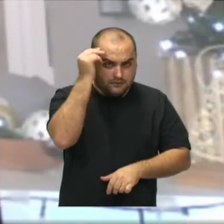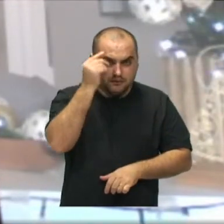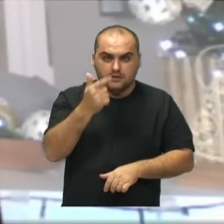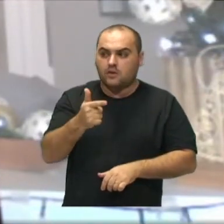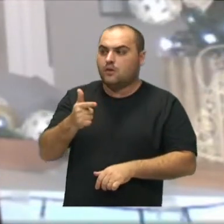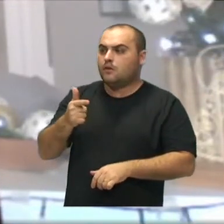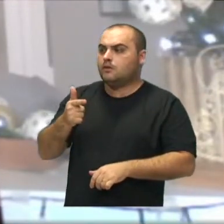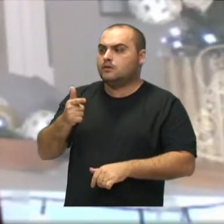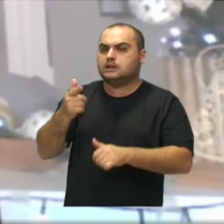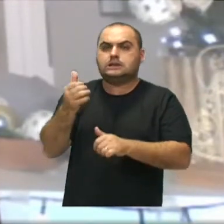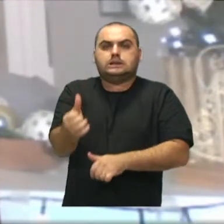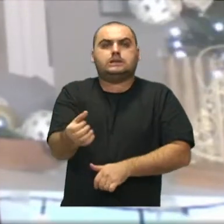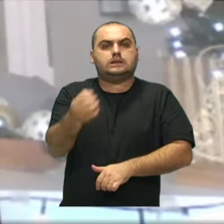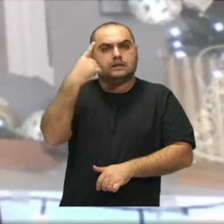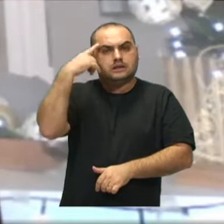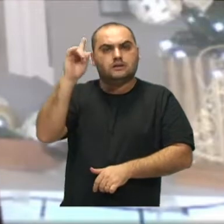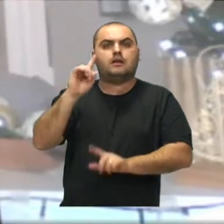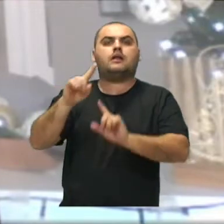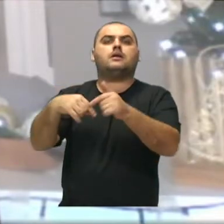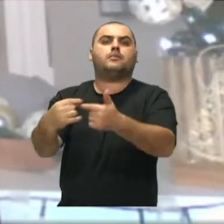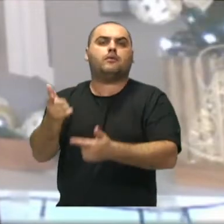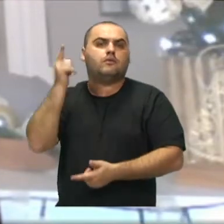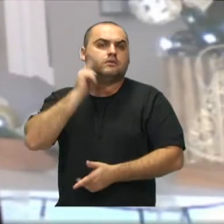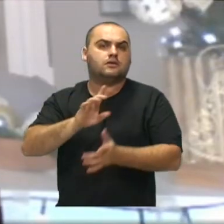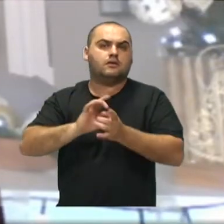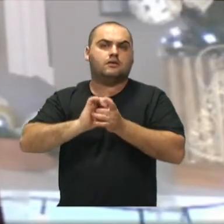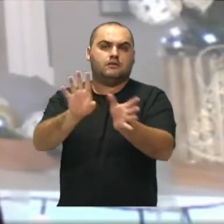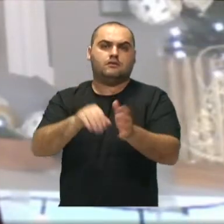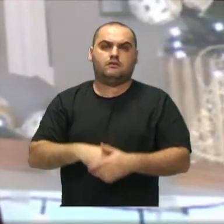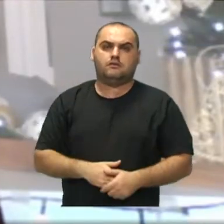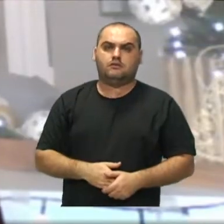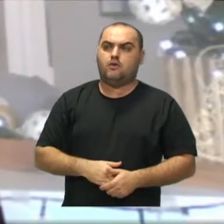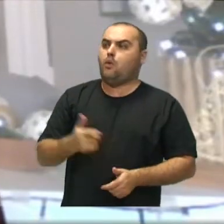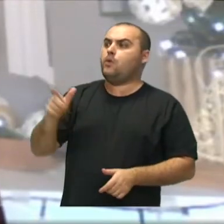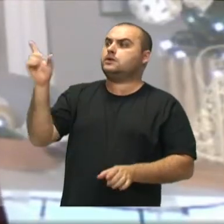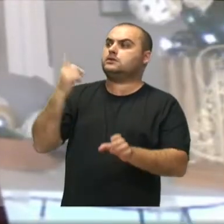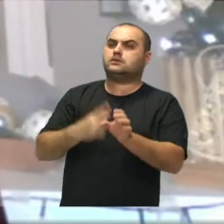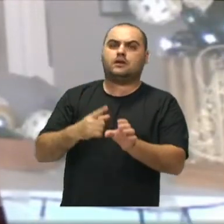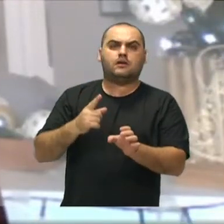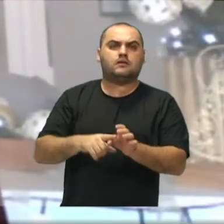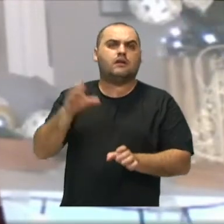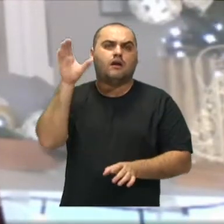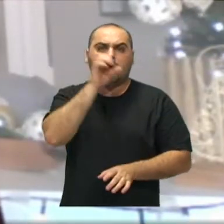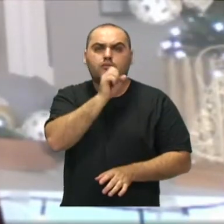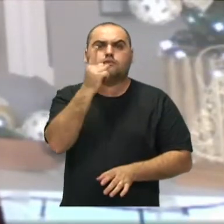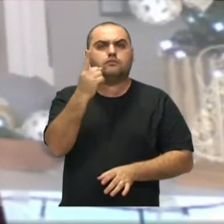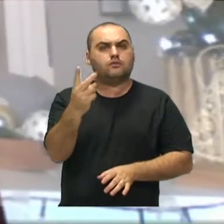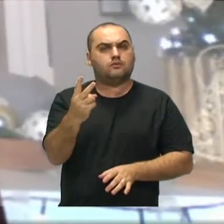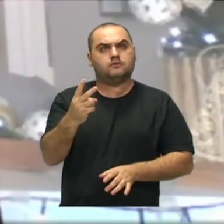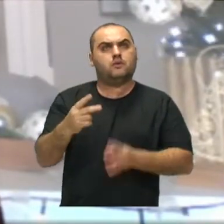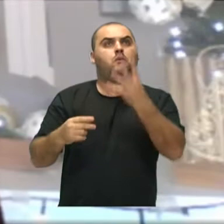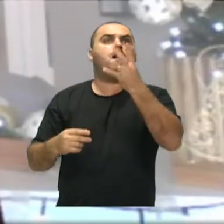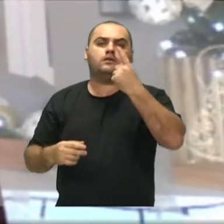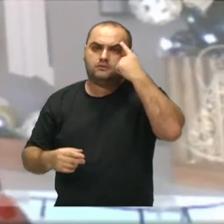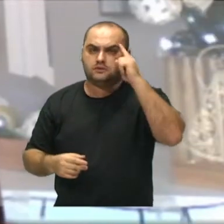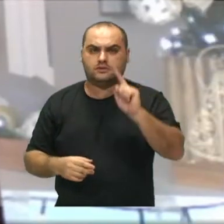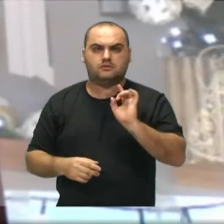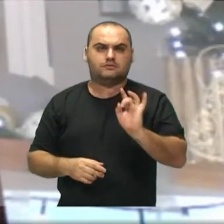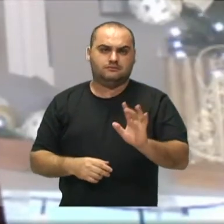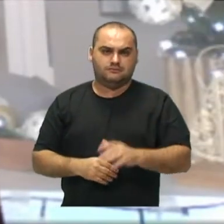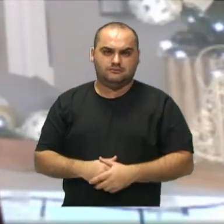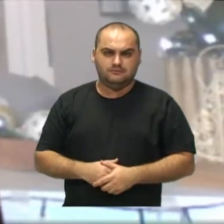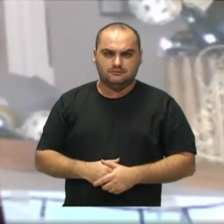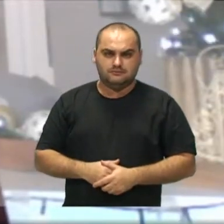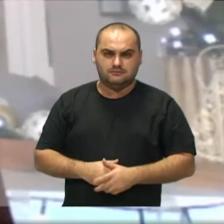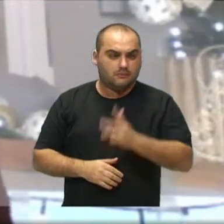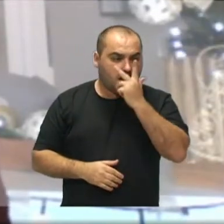outra cidade é no máximo 2 semanas, 3 ou 4 dias. A gente está fazendo que essas pessoas não queiram estabelecer